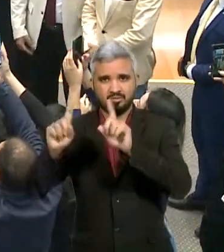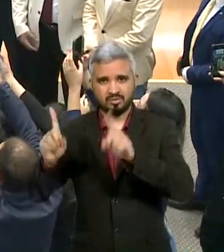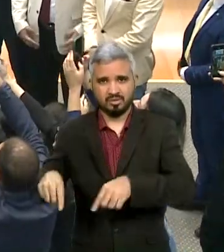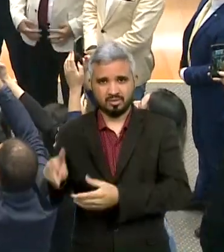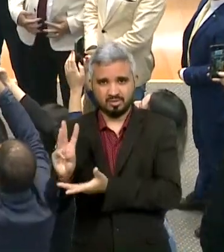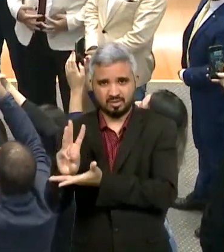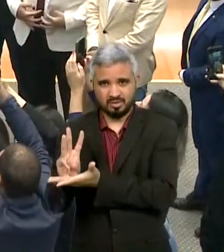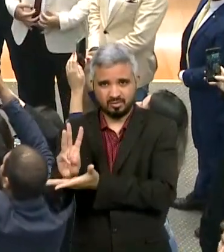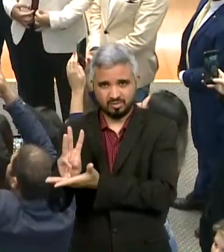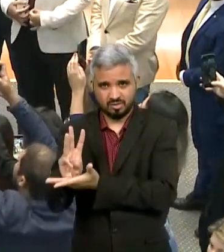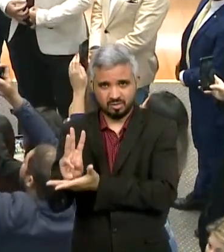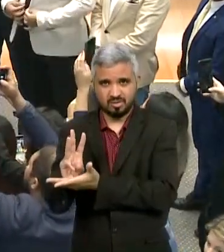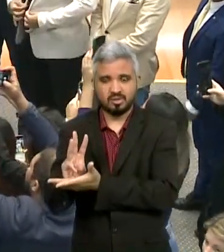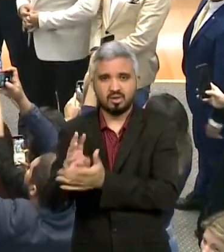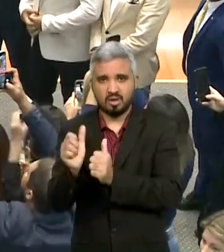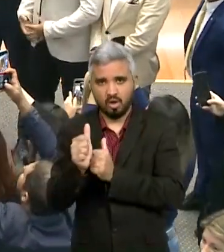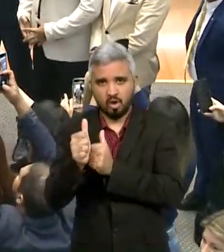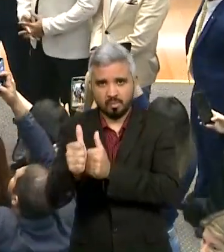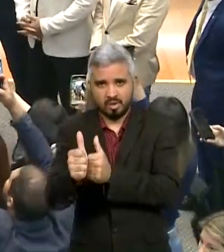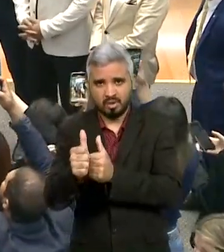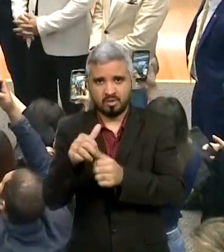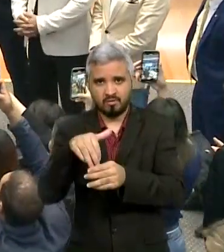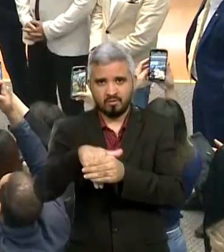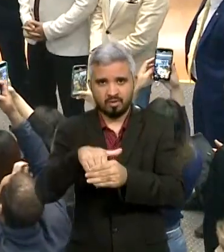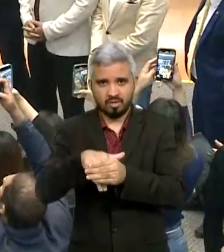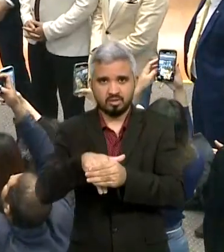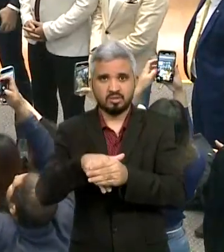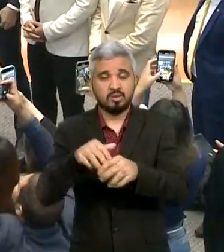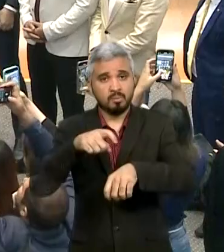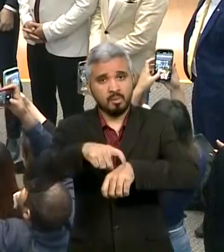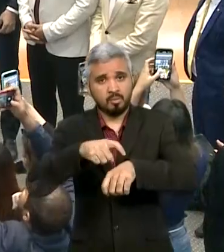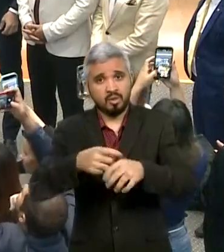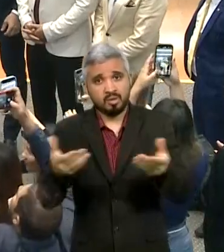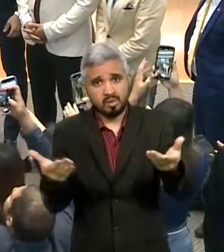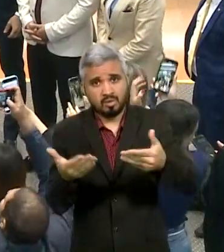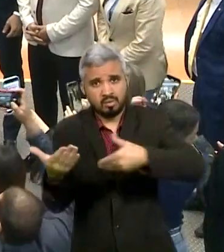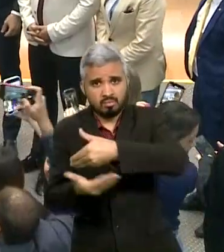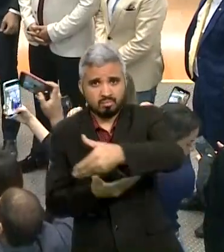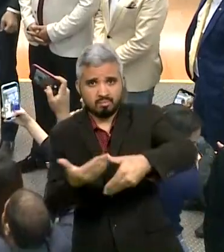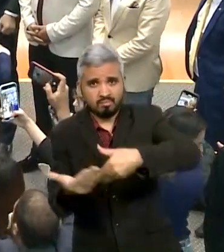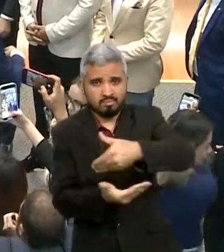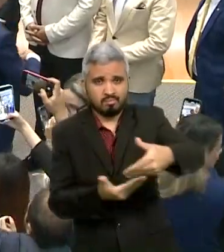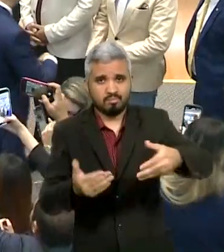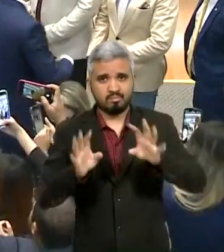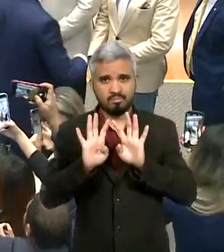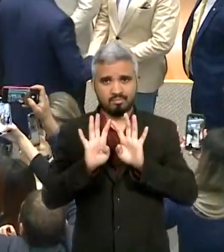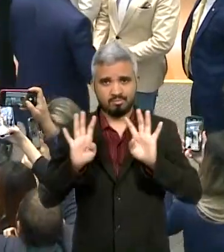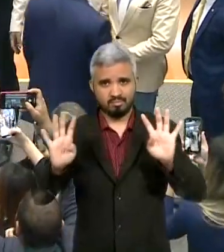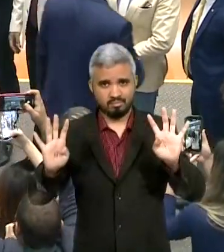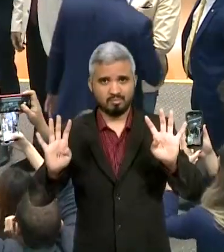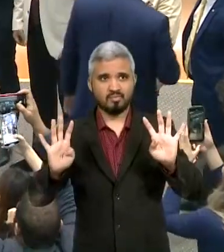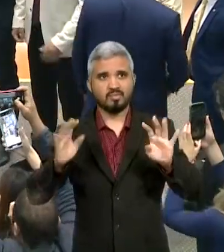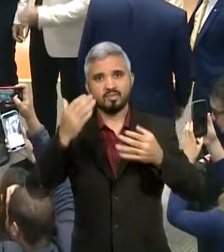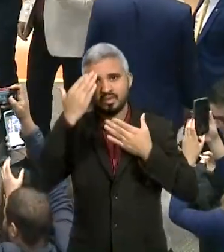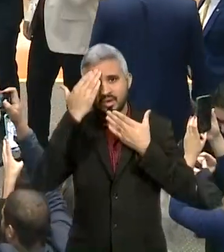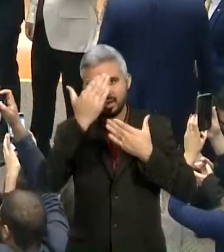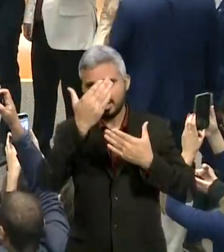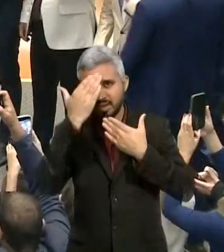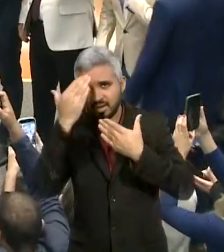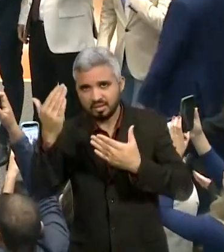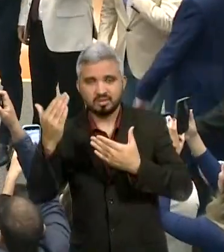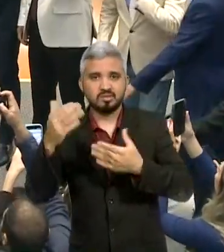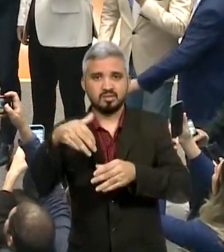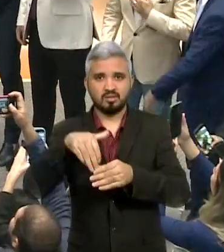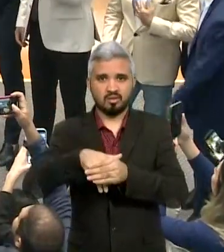diretoria da Defensoria Pública acompanharam a votação. Neste momento estão se confraternizando com os parlamentares, agradecendo aí pela